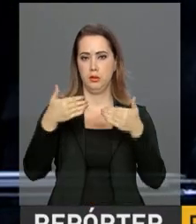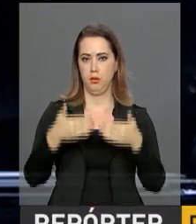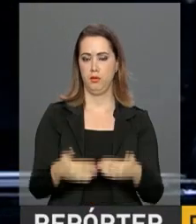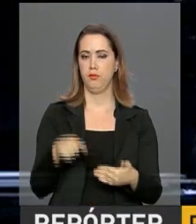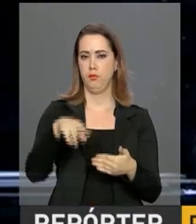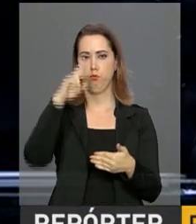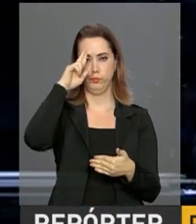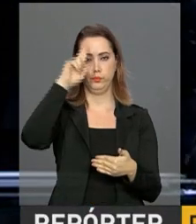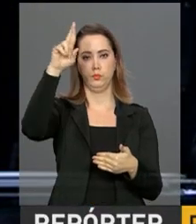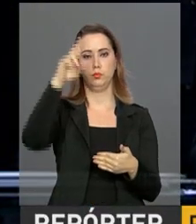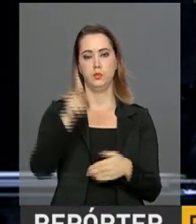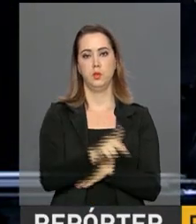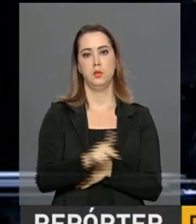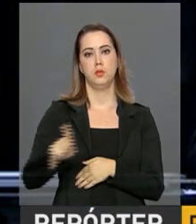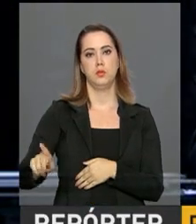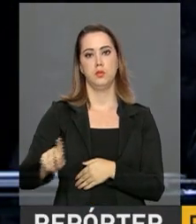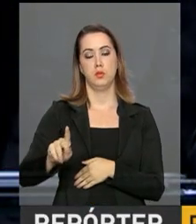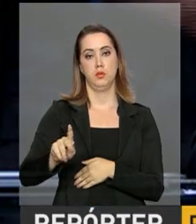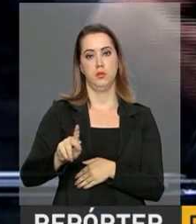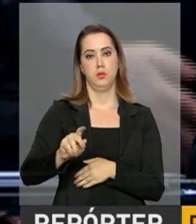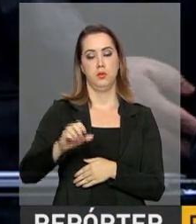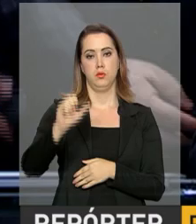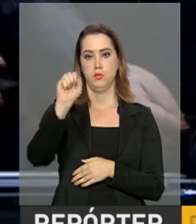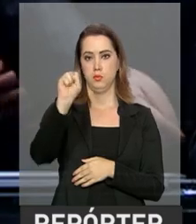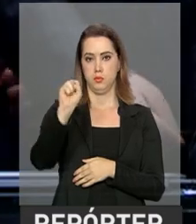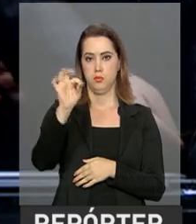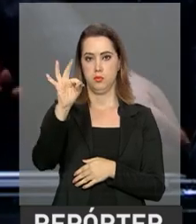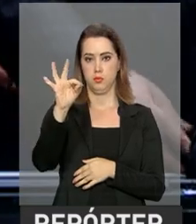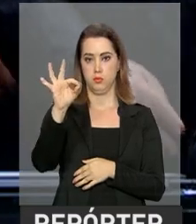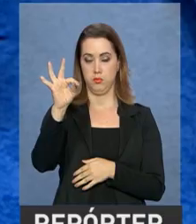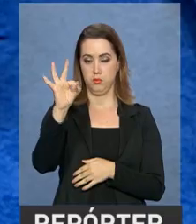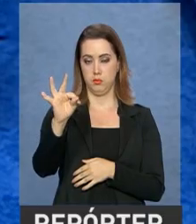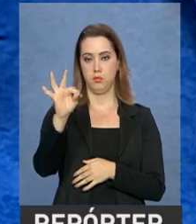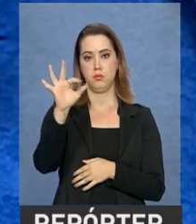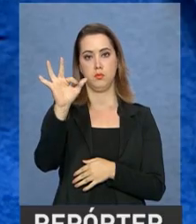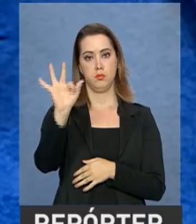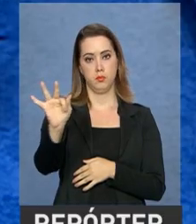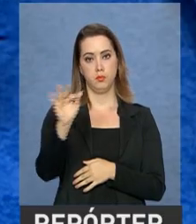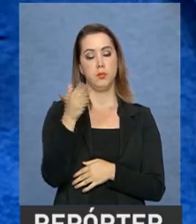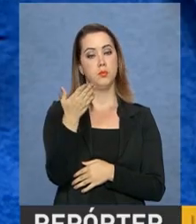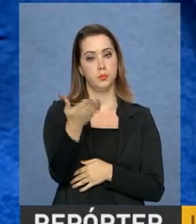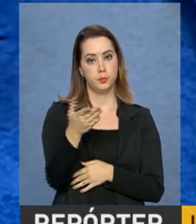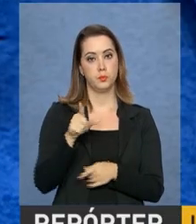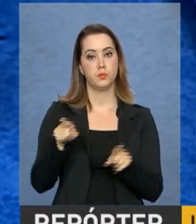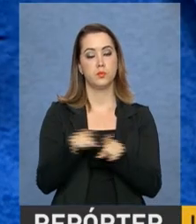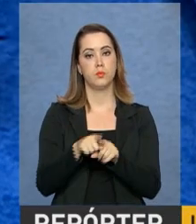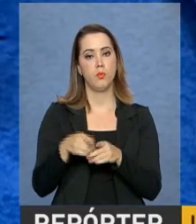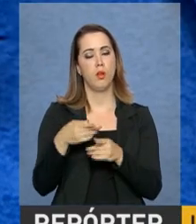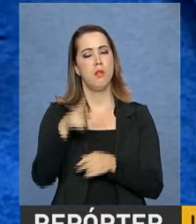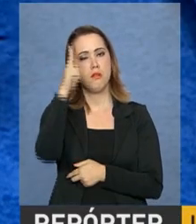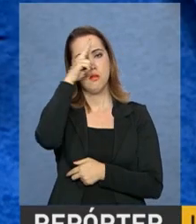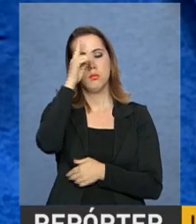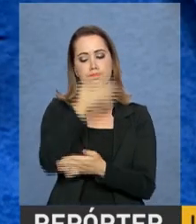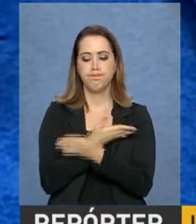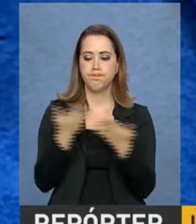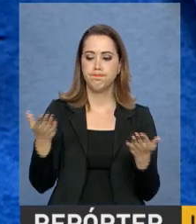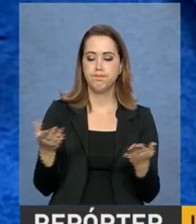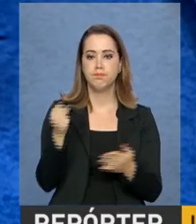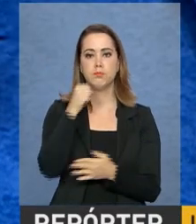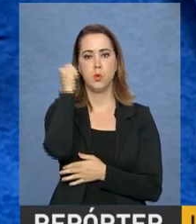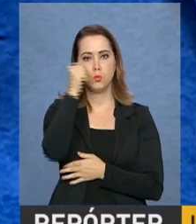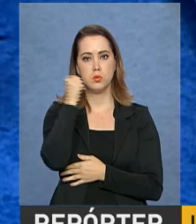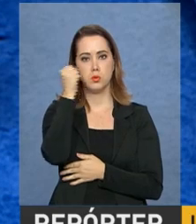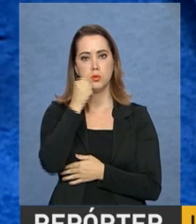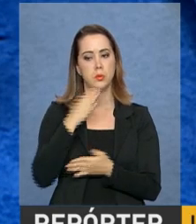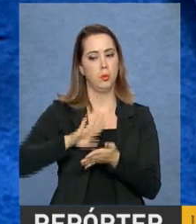da sessão é o presidente do Supremo Tribunal Federal Ministro Ricardo Lewandowski na abertura do julgamento ele lembrou aos senadores que devem ser